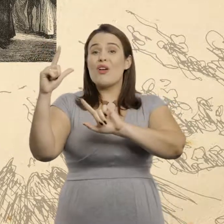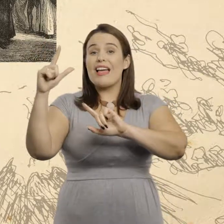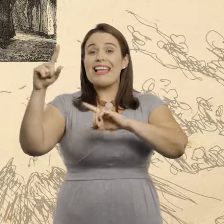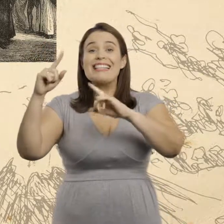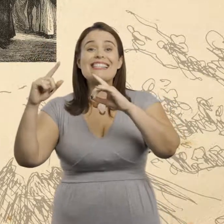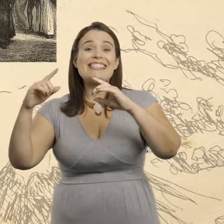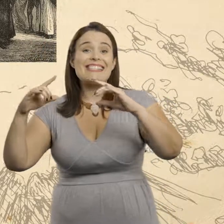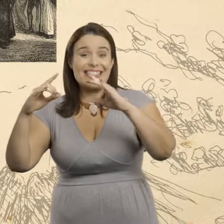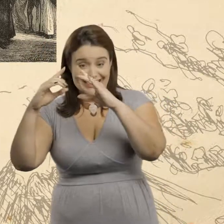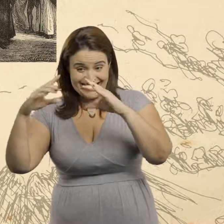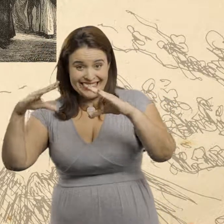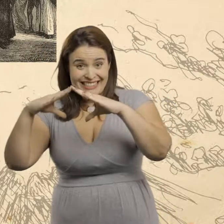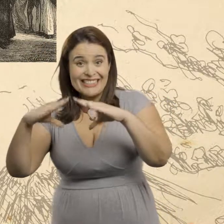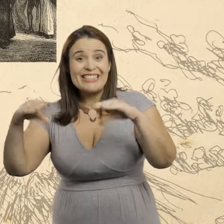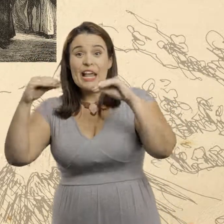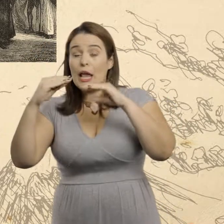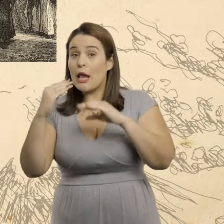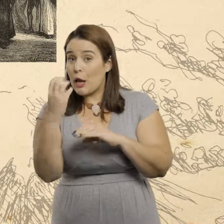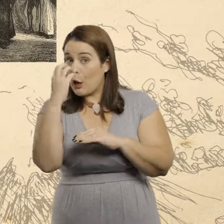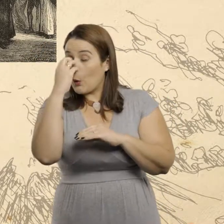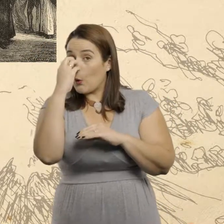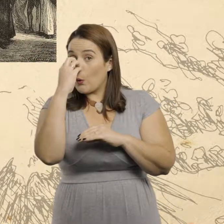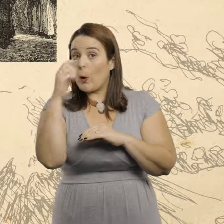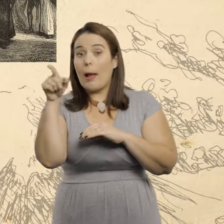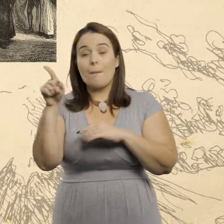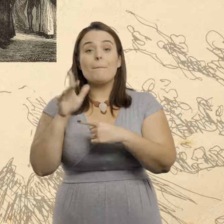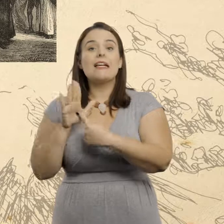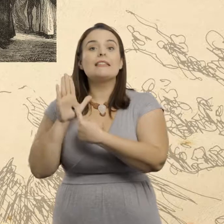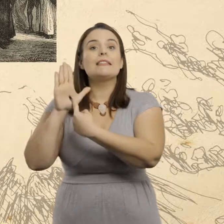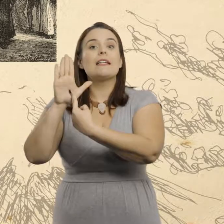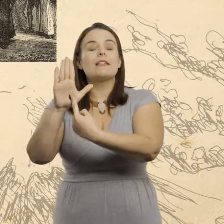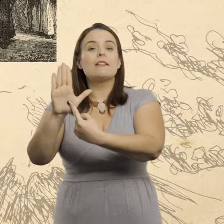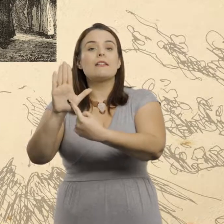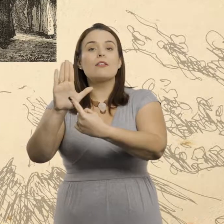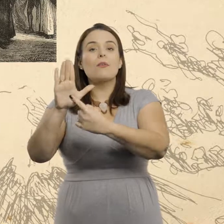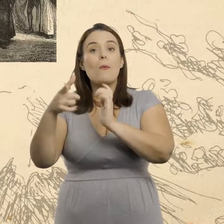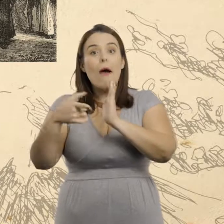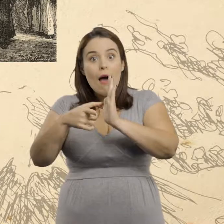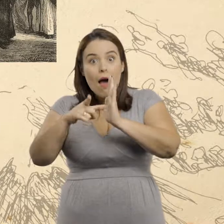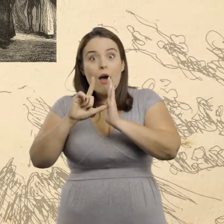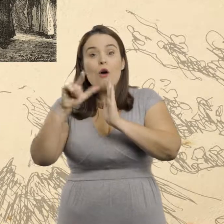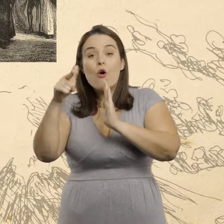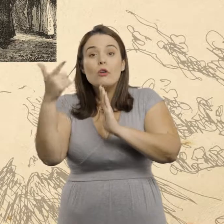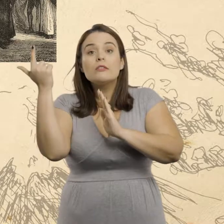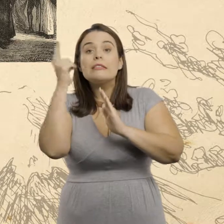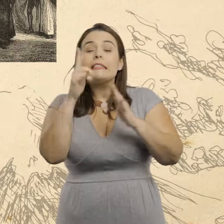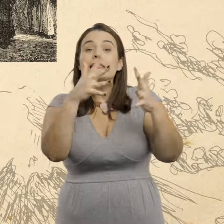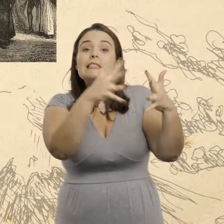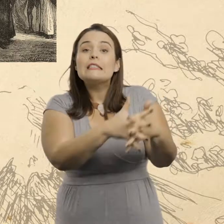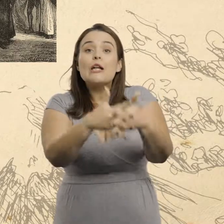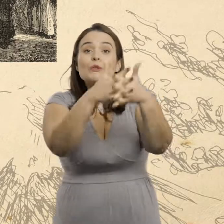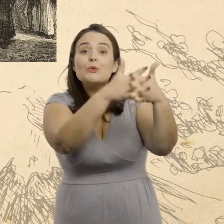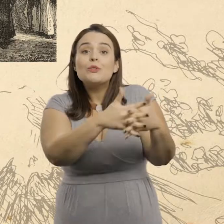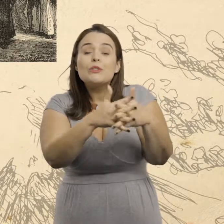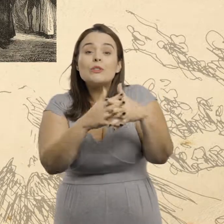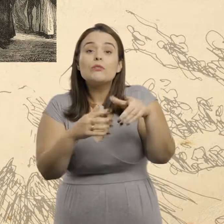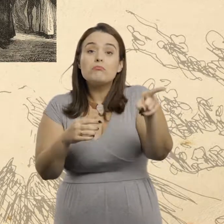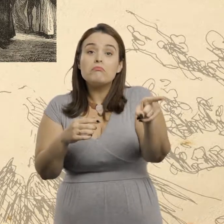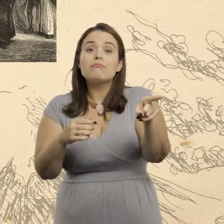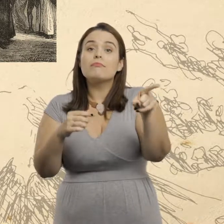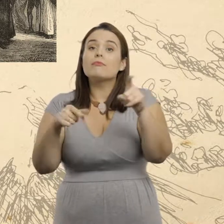circo. O anúncio dizia que o circo faria suas últimas apresentações antes de ir aos Estados